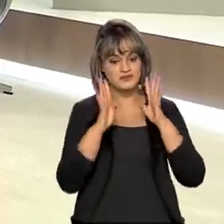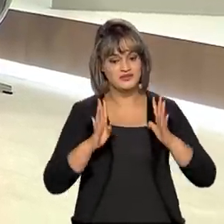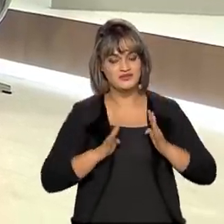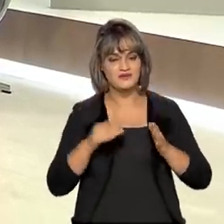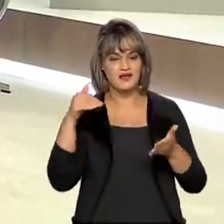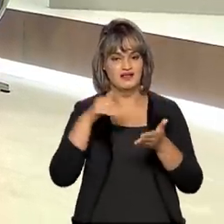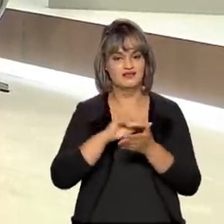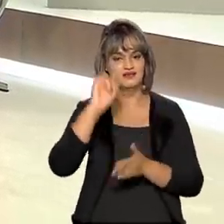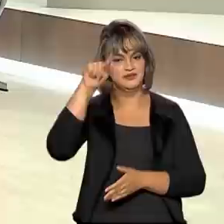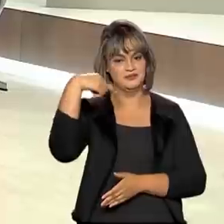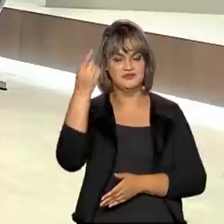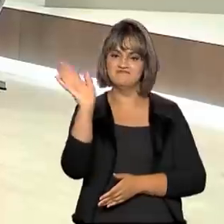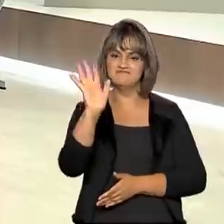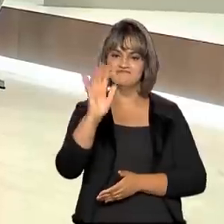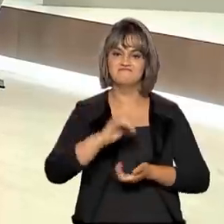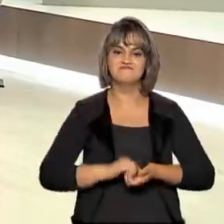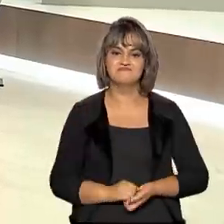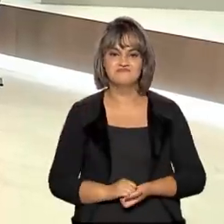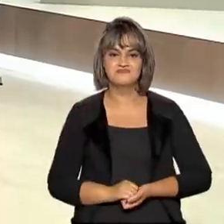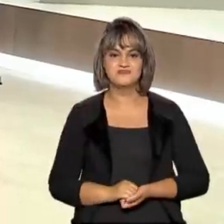e até o próximo programa.